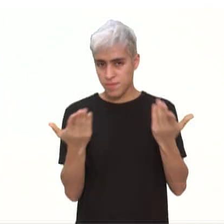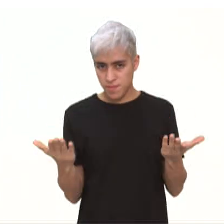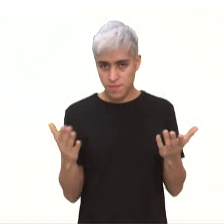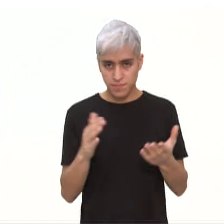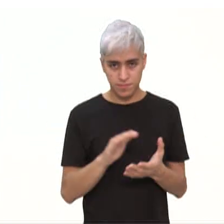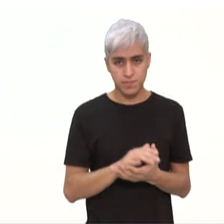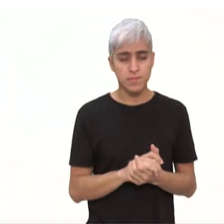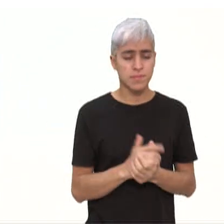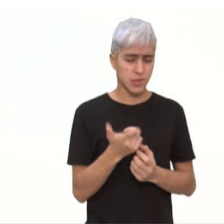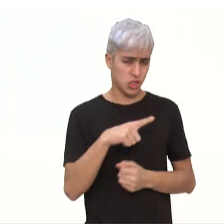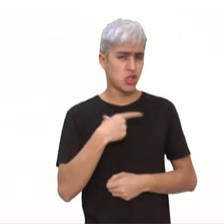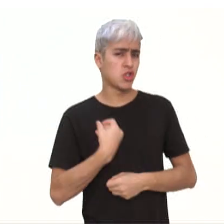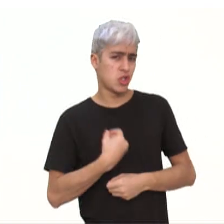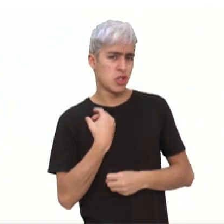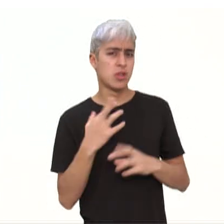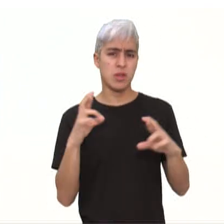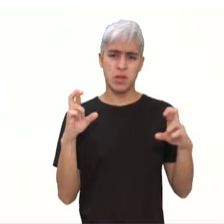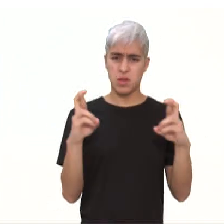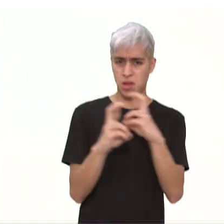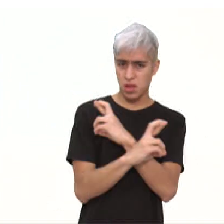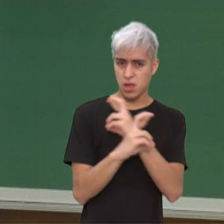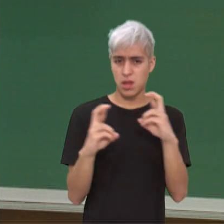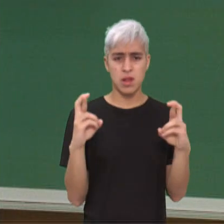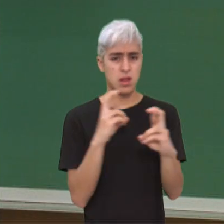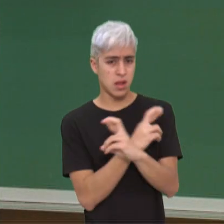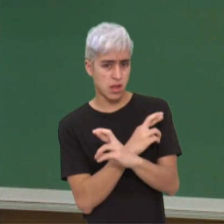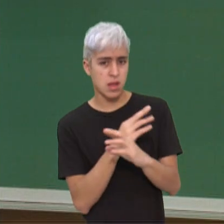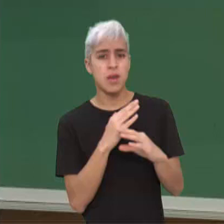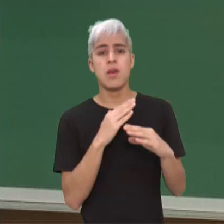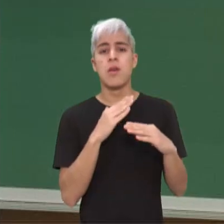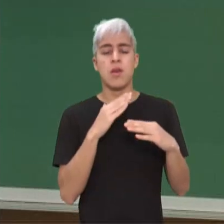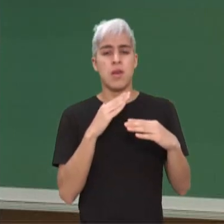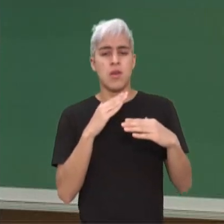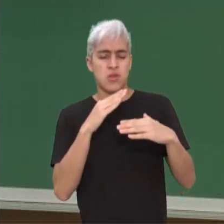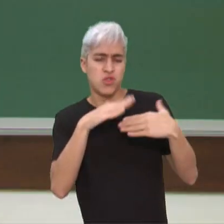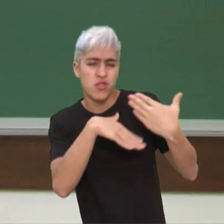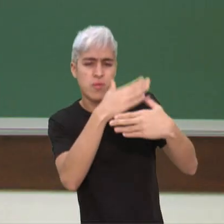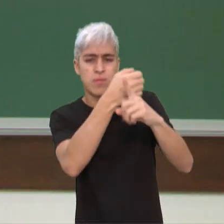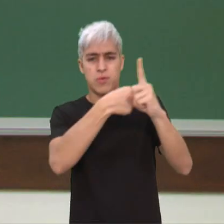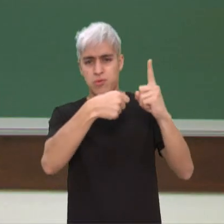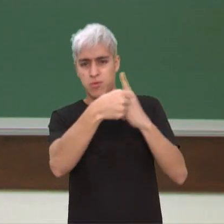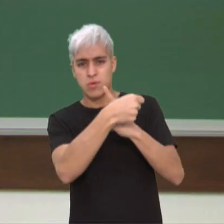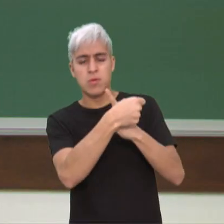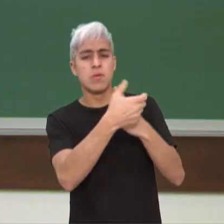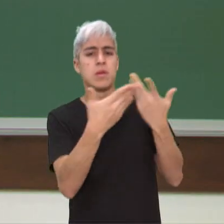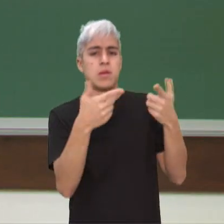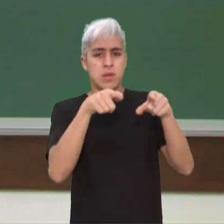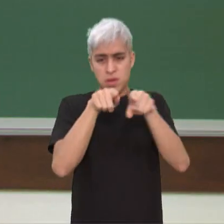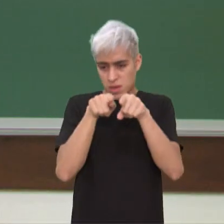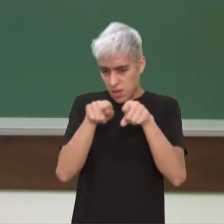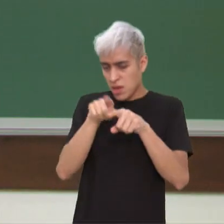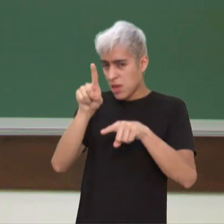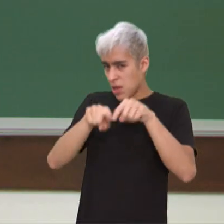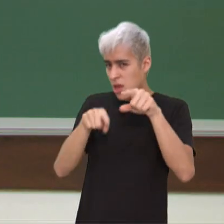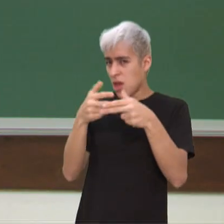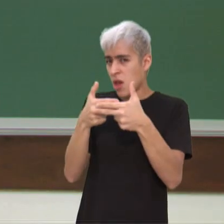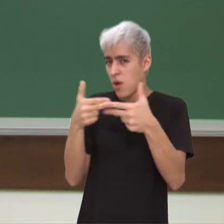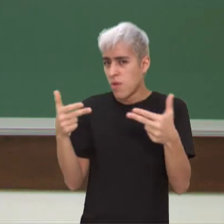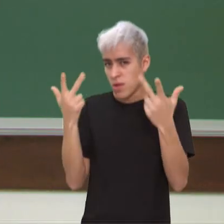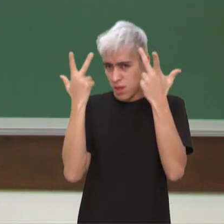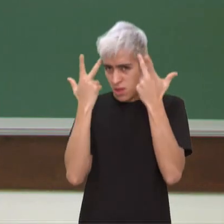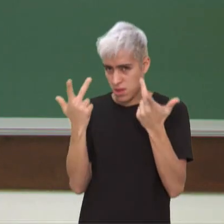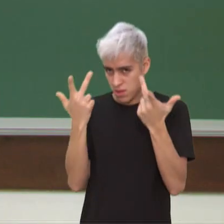uma relação entre o desenvolvimento da sociedade e os recursos